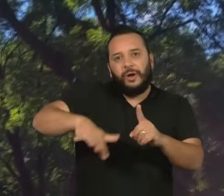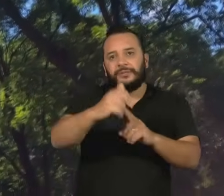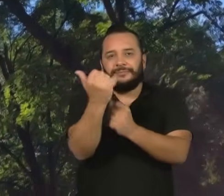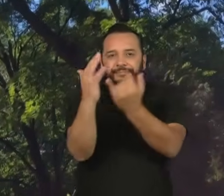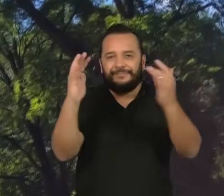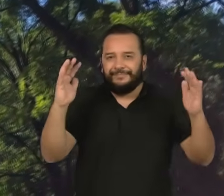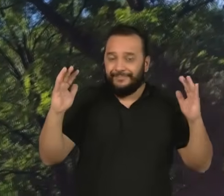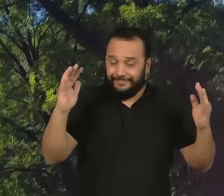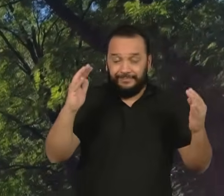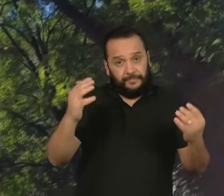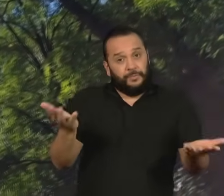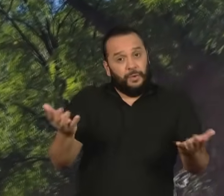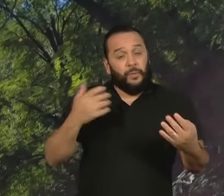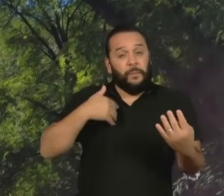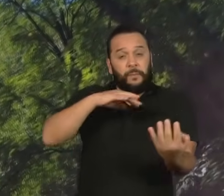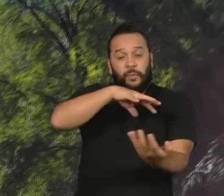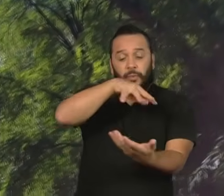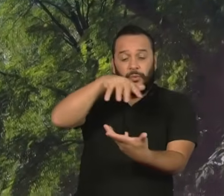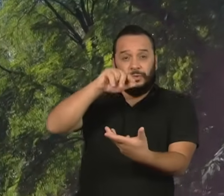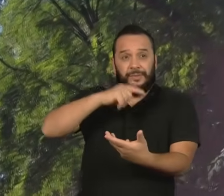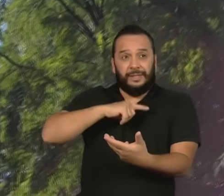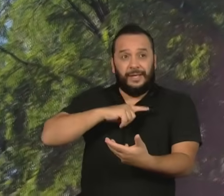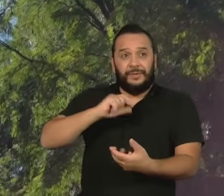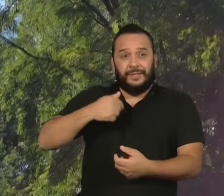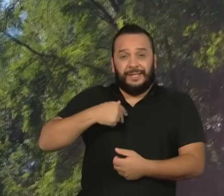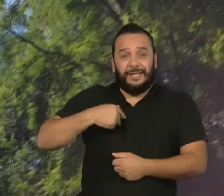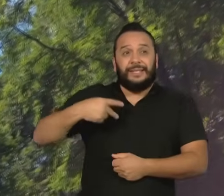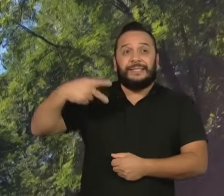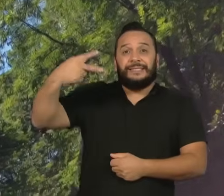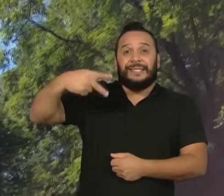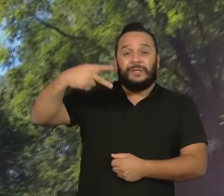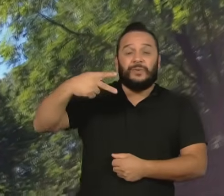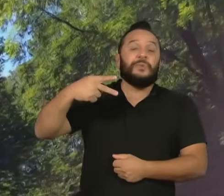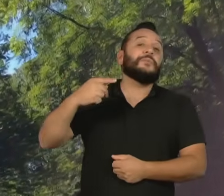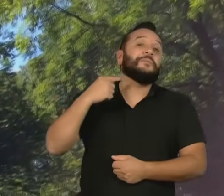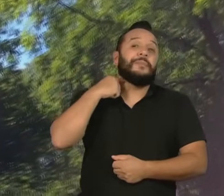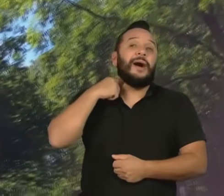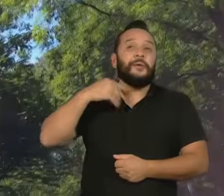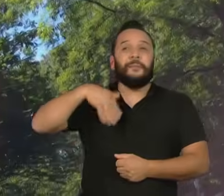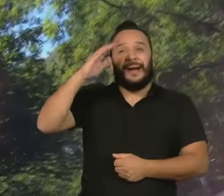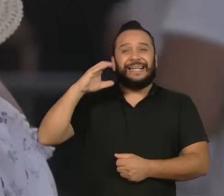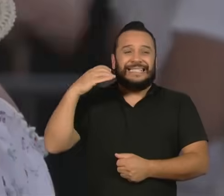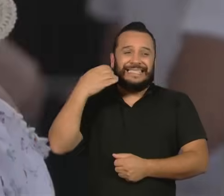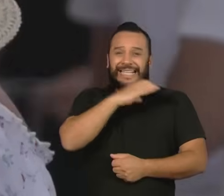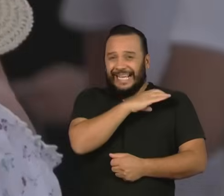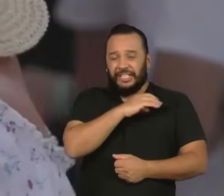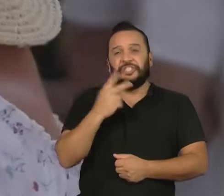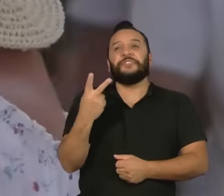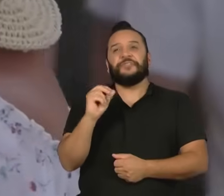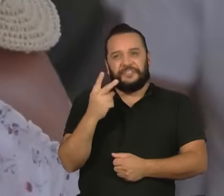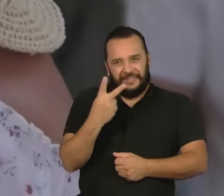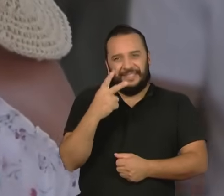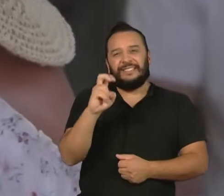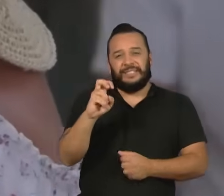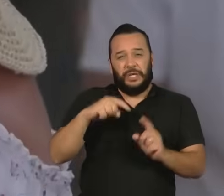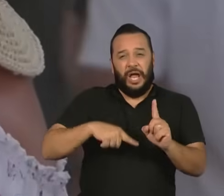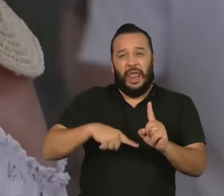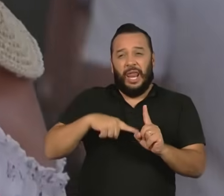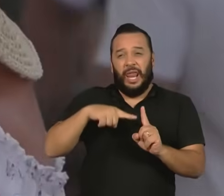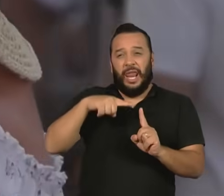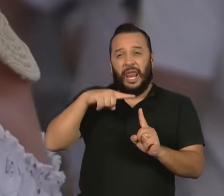O mundo viveu o 2º maio mais quente da história, em 2025. As temperaturas